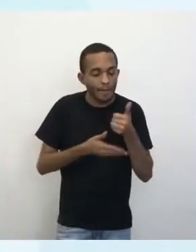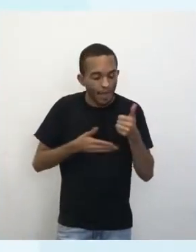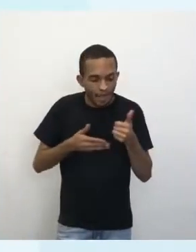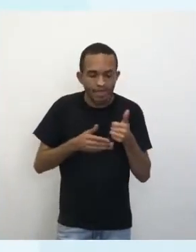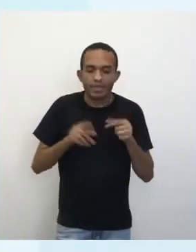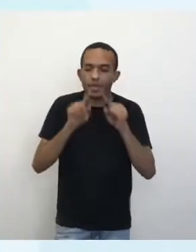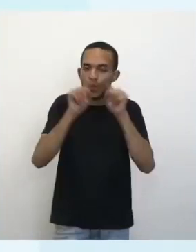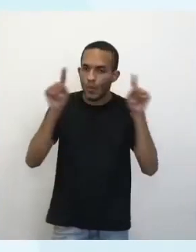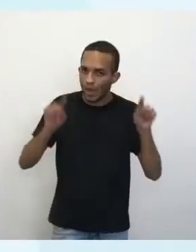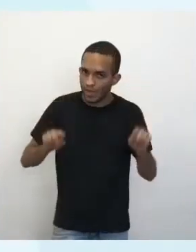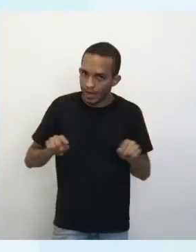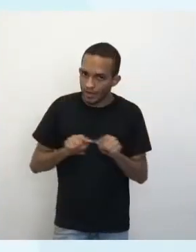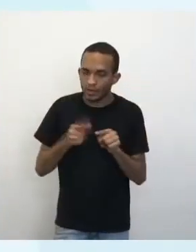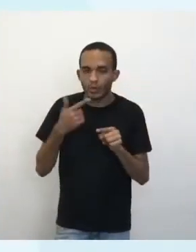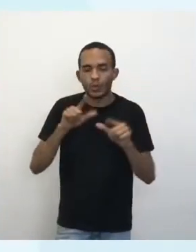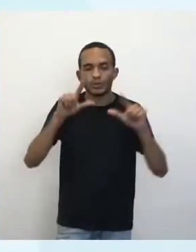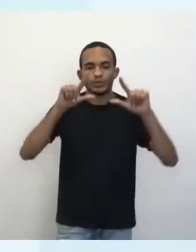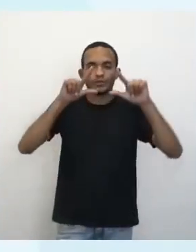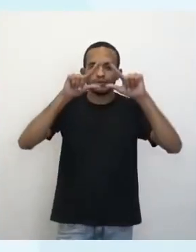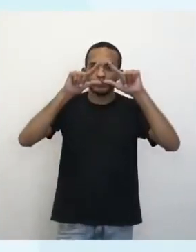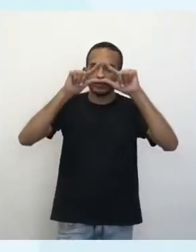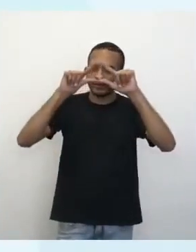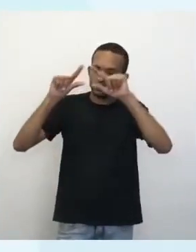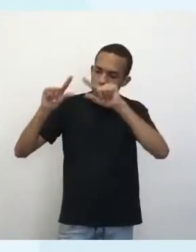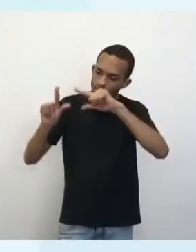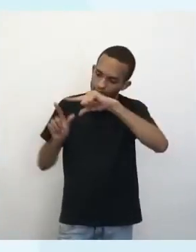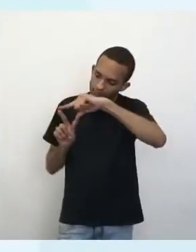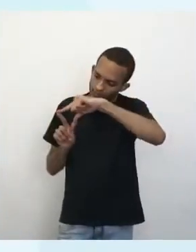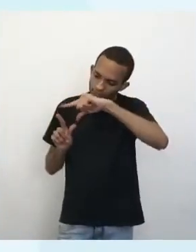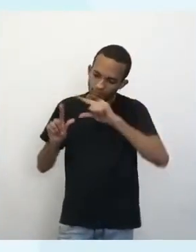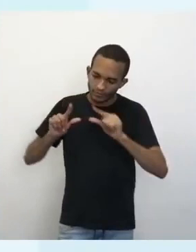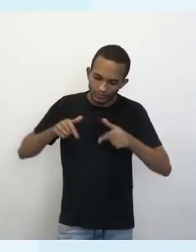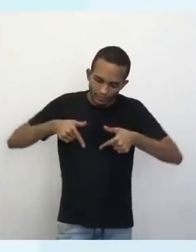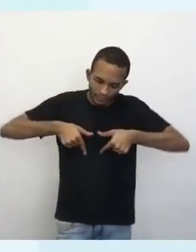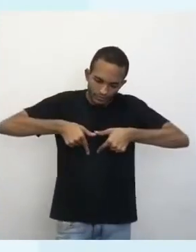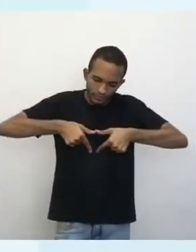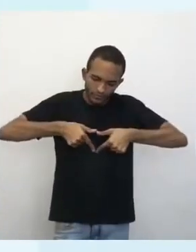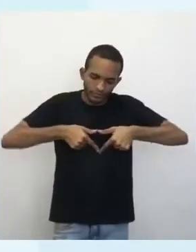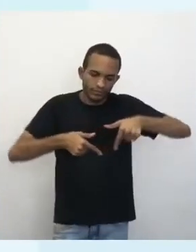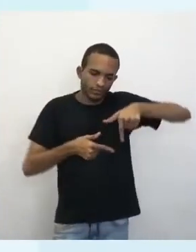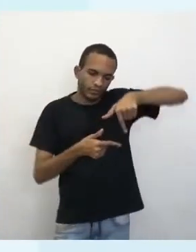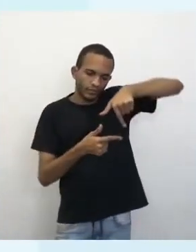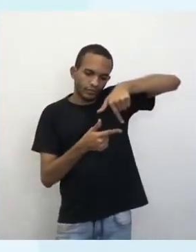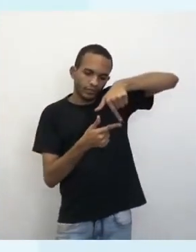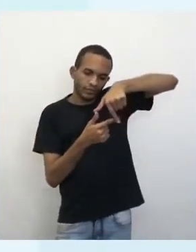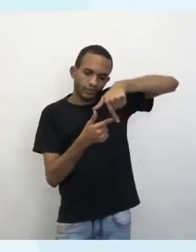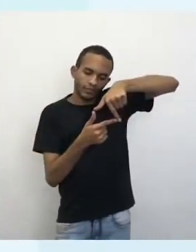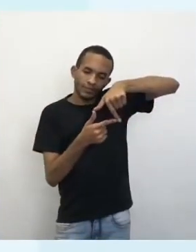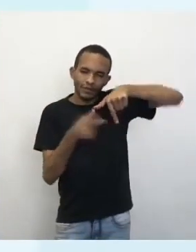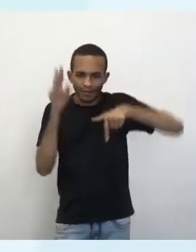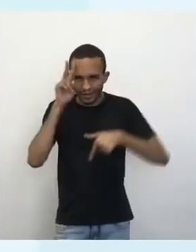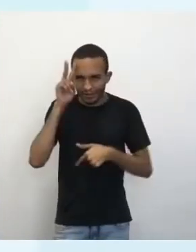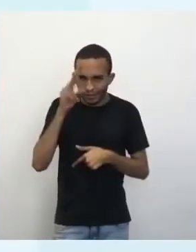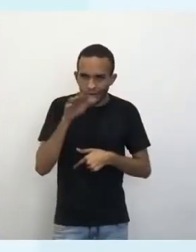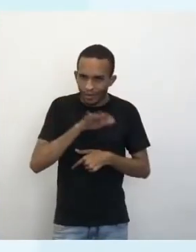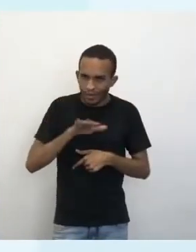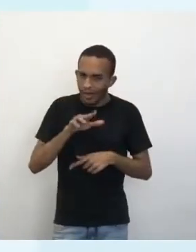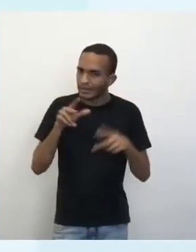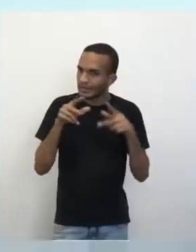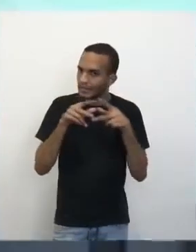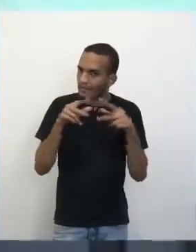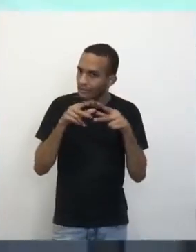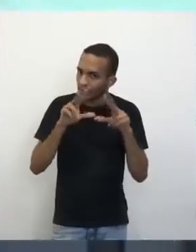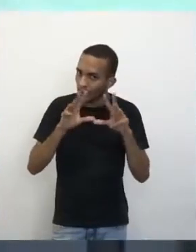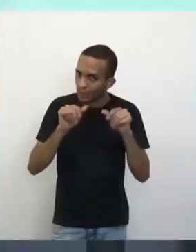as 4 faces laterais são triângulos. E aí, você lembrou da pirâmide?